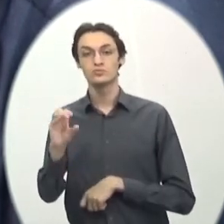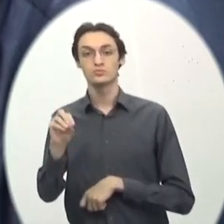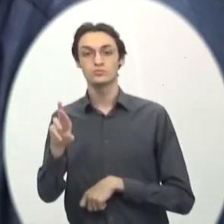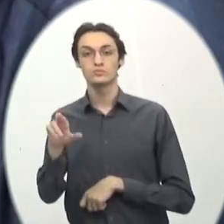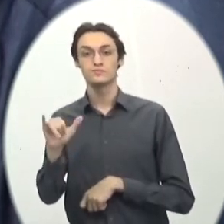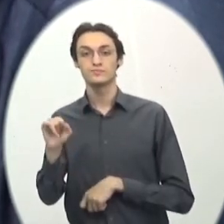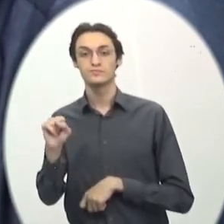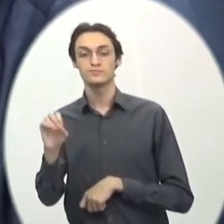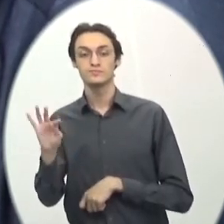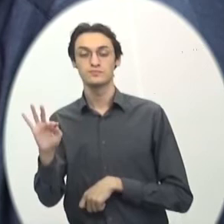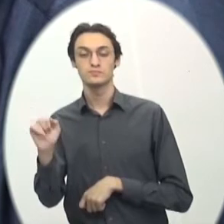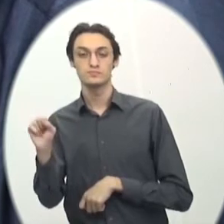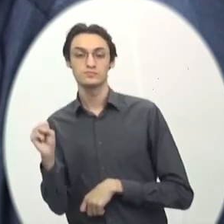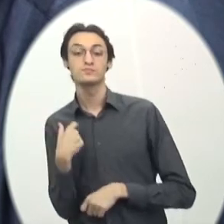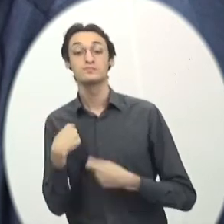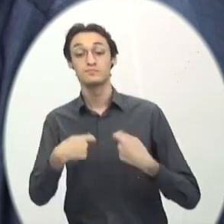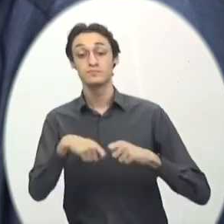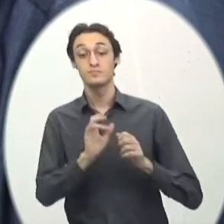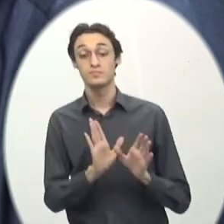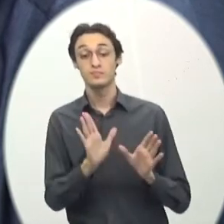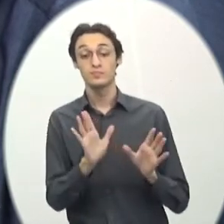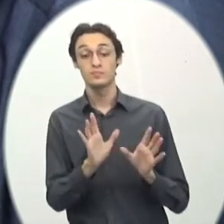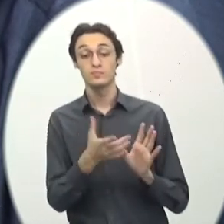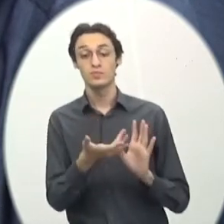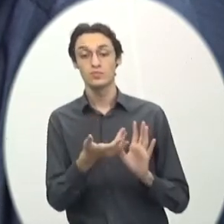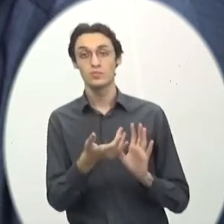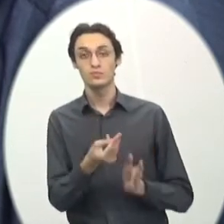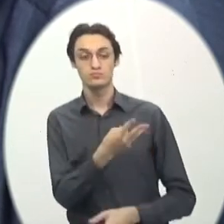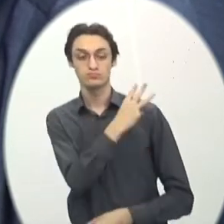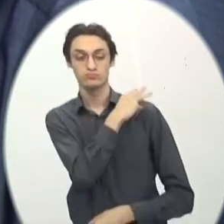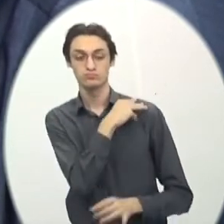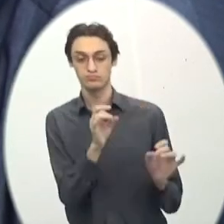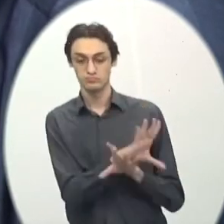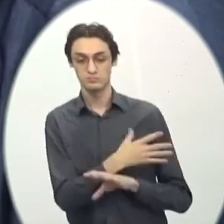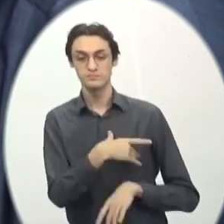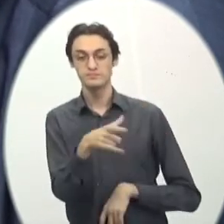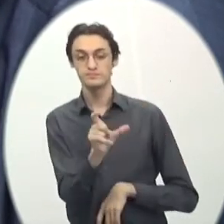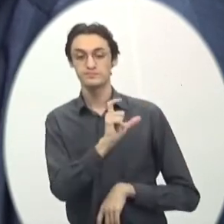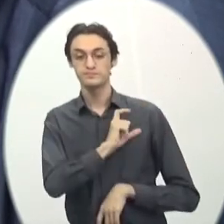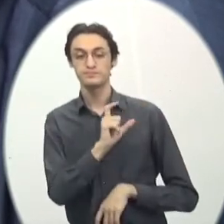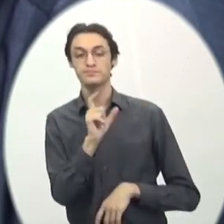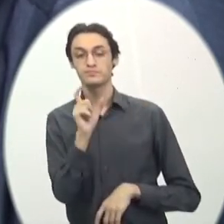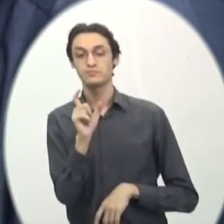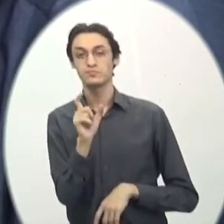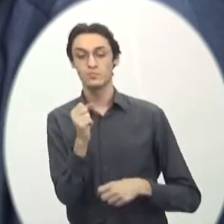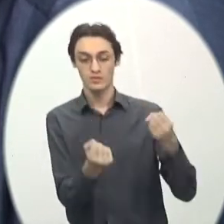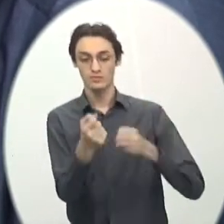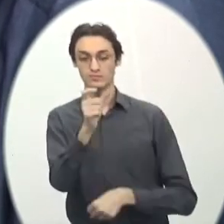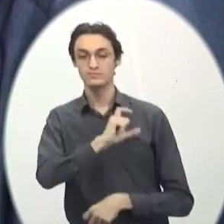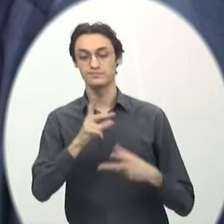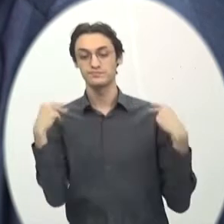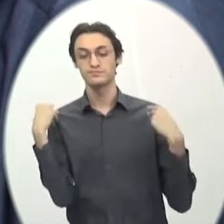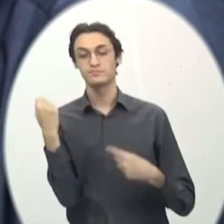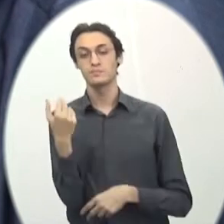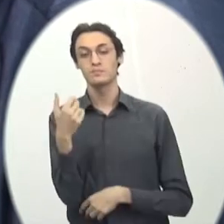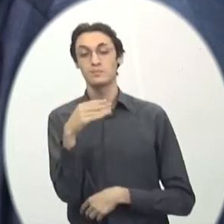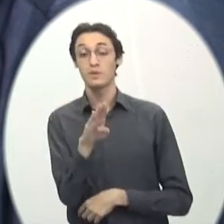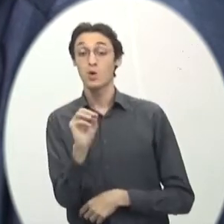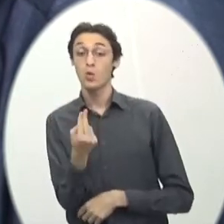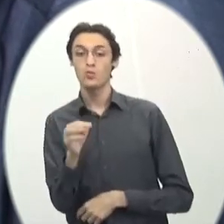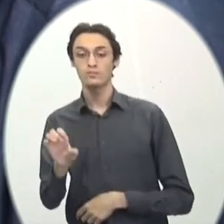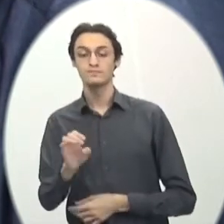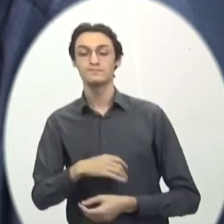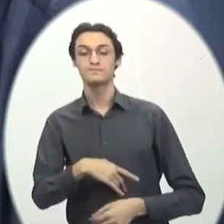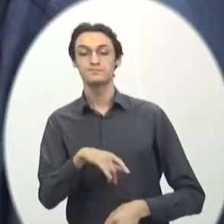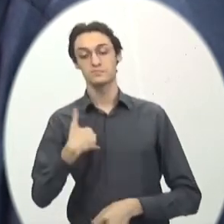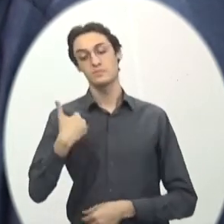para a contratação é necessário ter concluído o ensino médio completo, possuir carteira de habilitação categoria D ou E, ser maior de 21